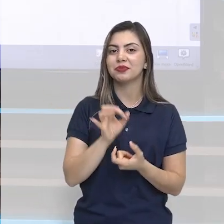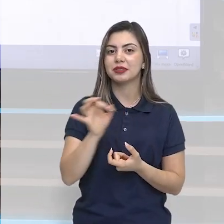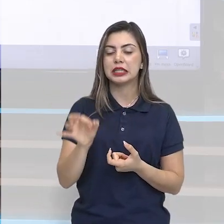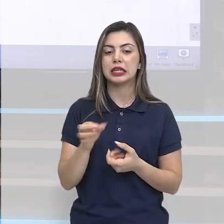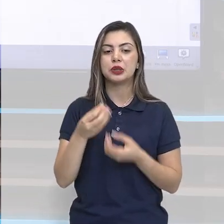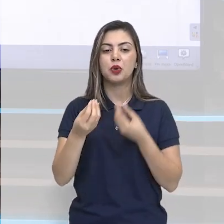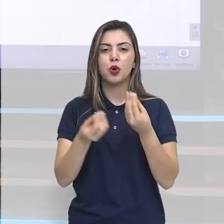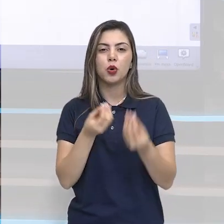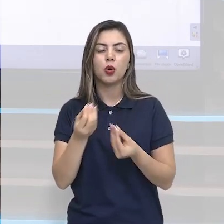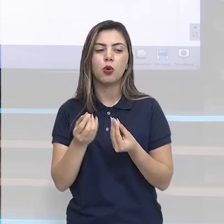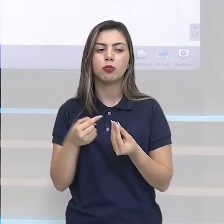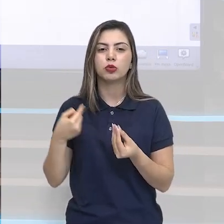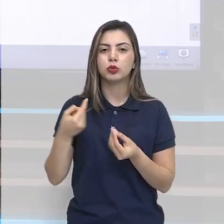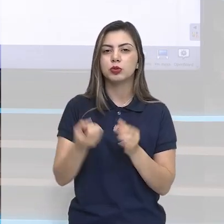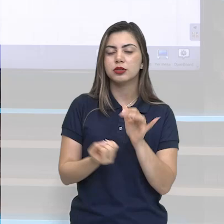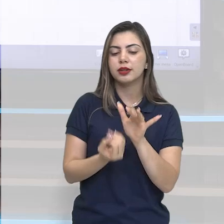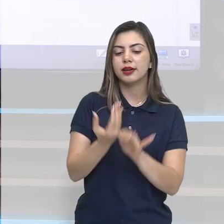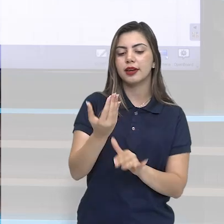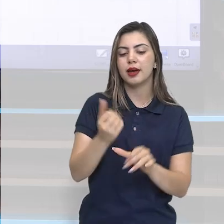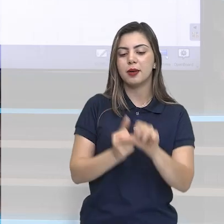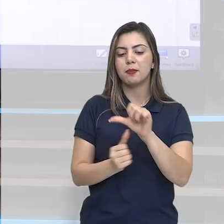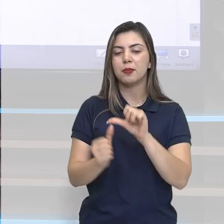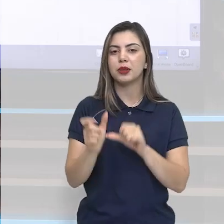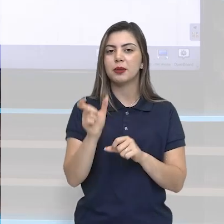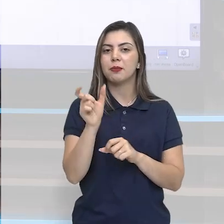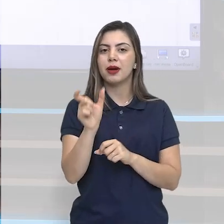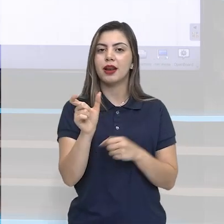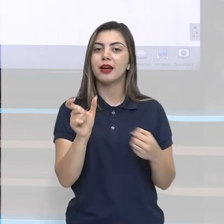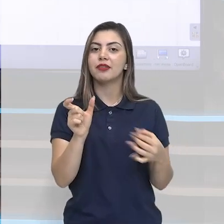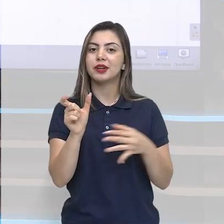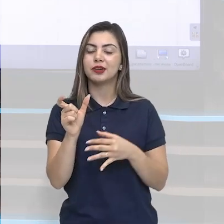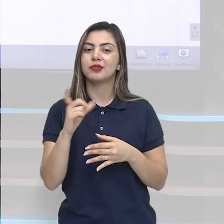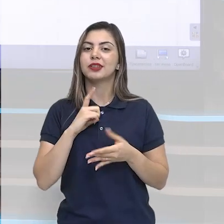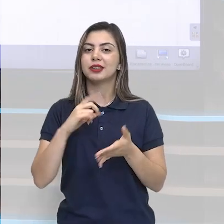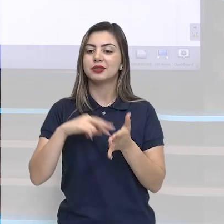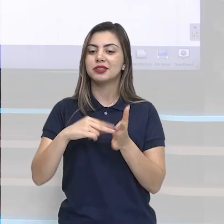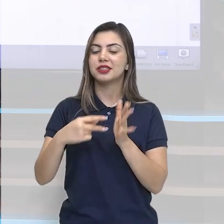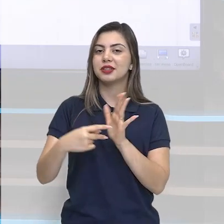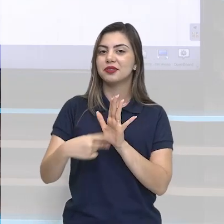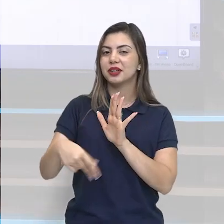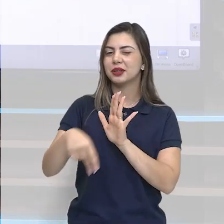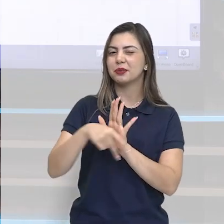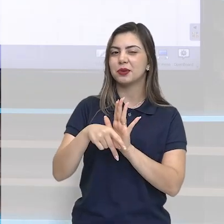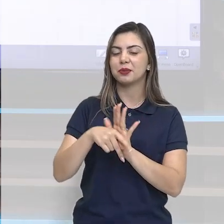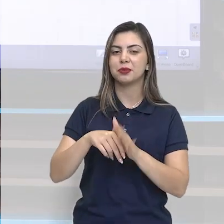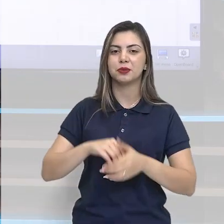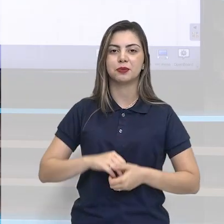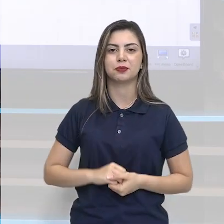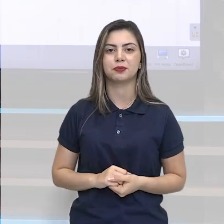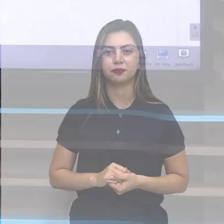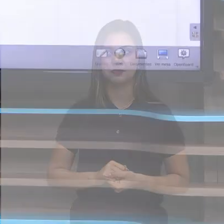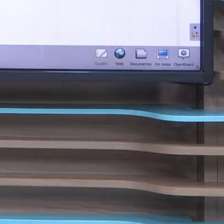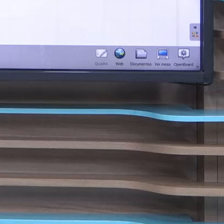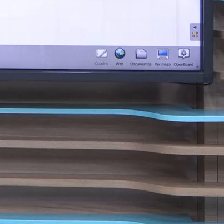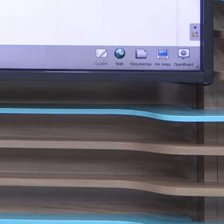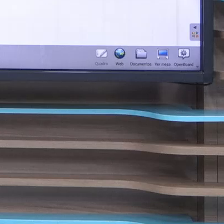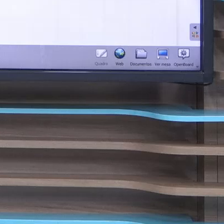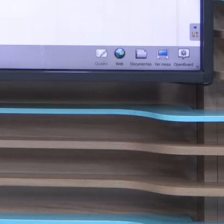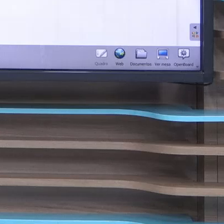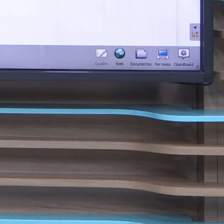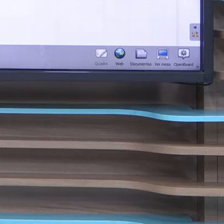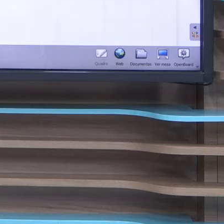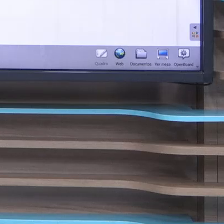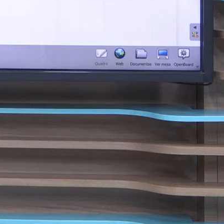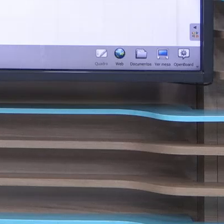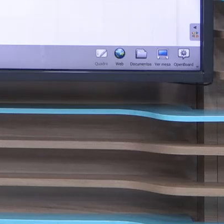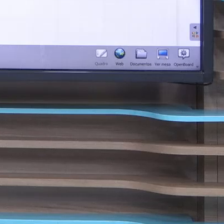os sufixos, constituindo uma nova palavra com novo significado. Vamos então agora para a